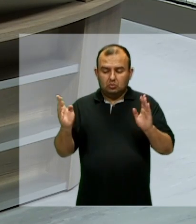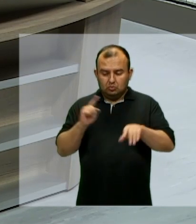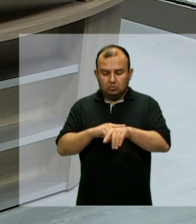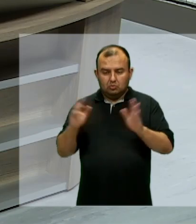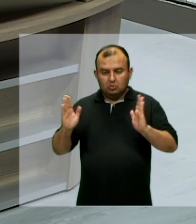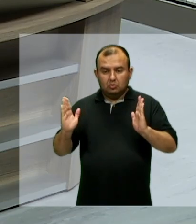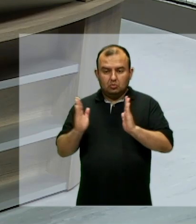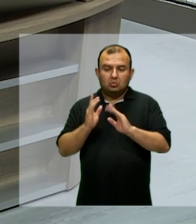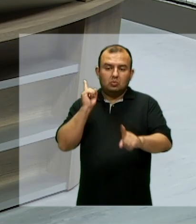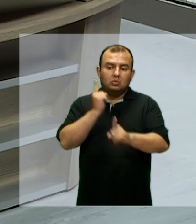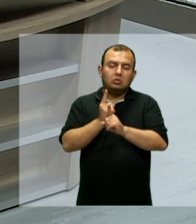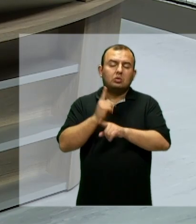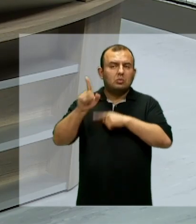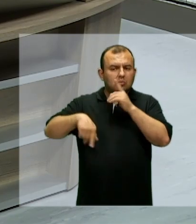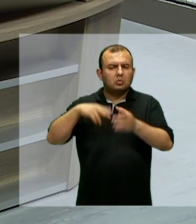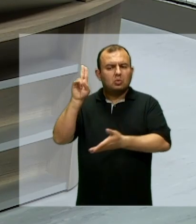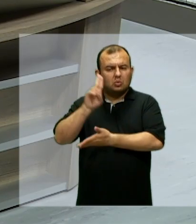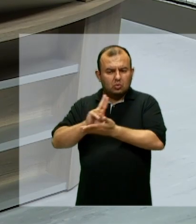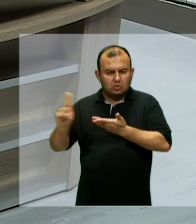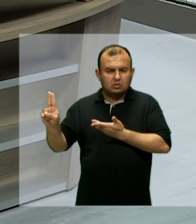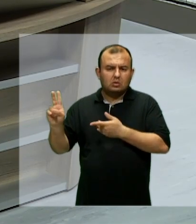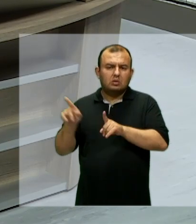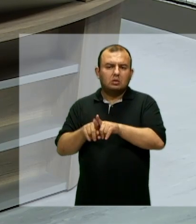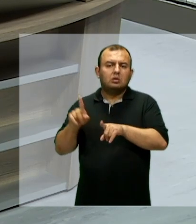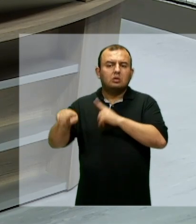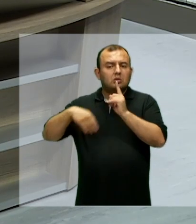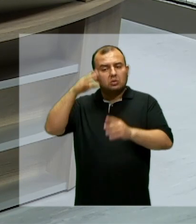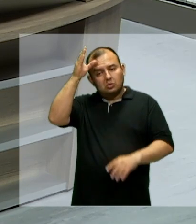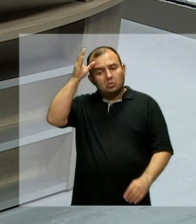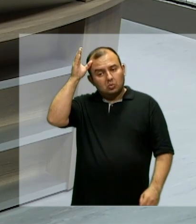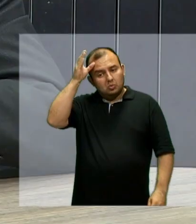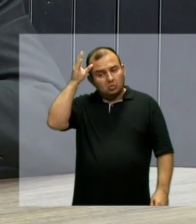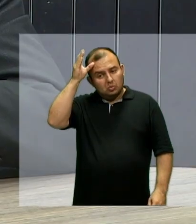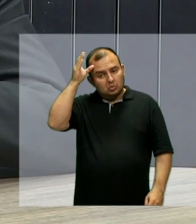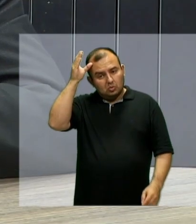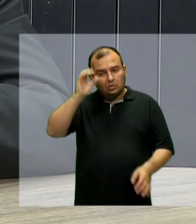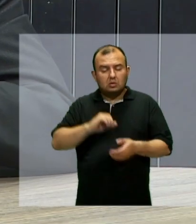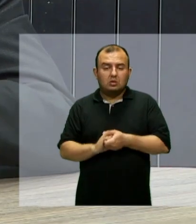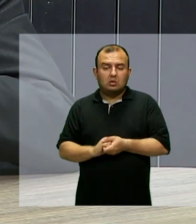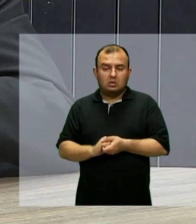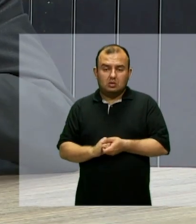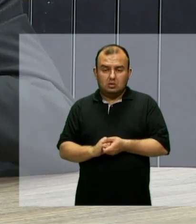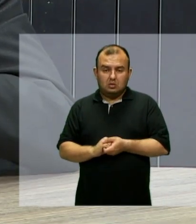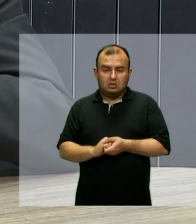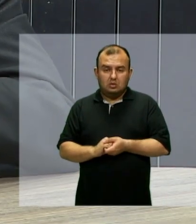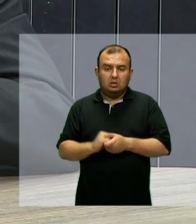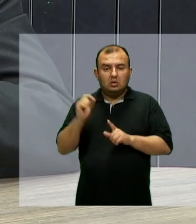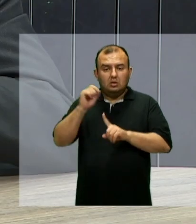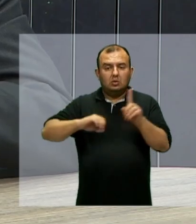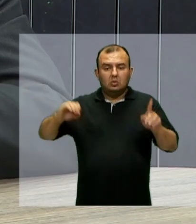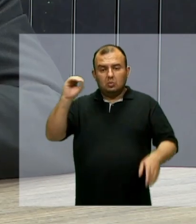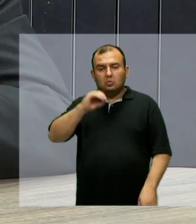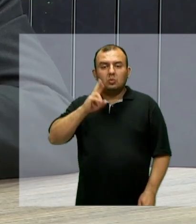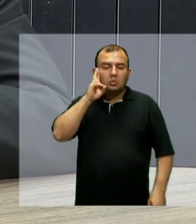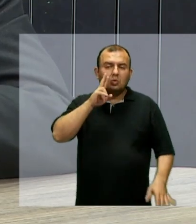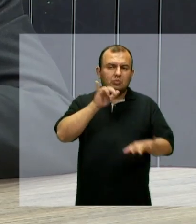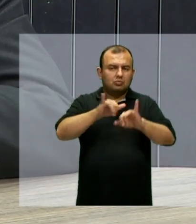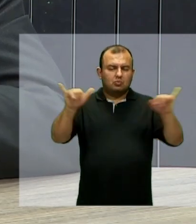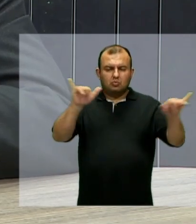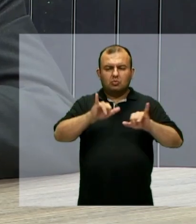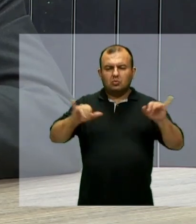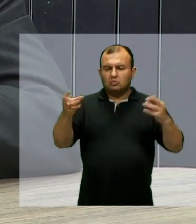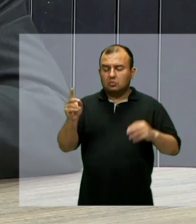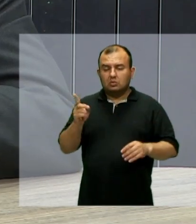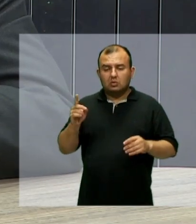que depois da universidade, da conscientização... na época, nem o Outubro Rosa não era tão divulgado assim,